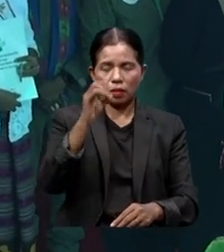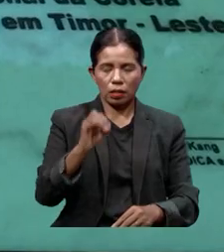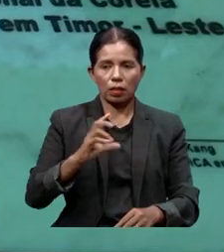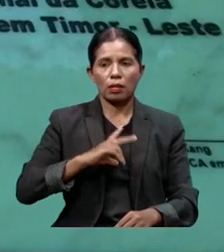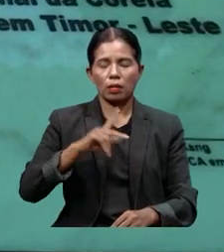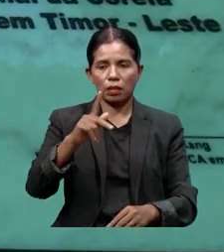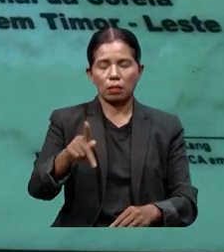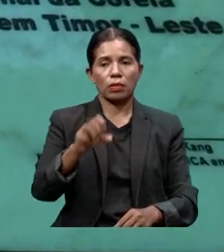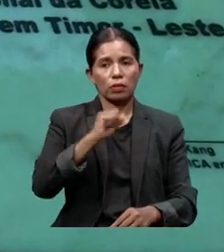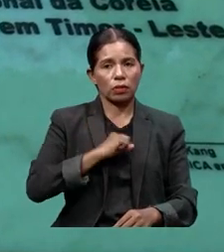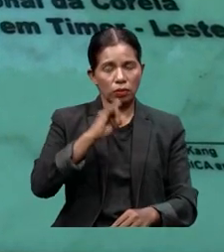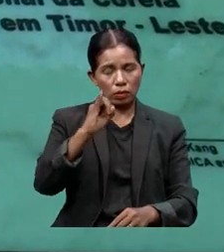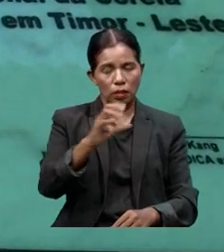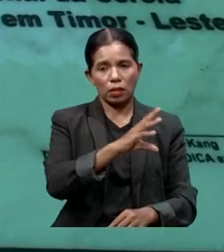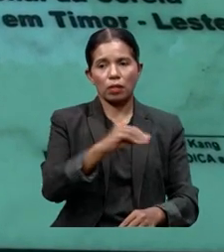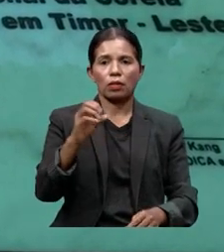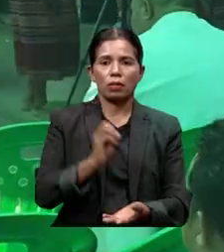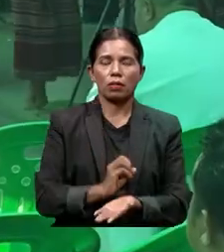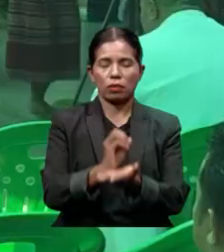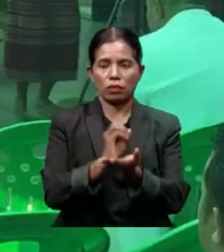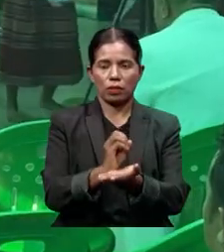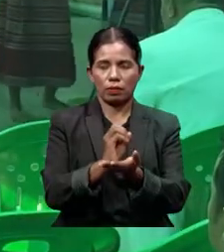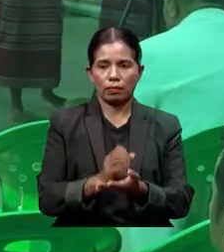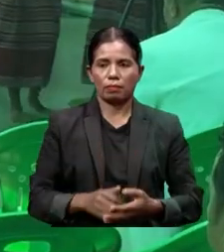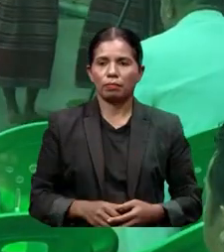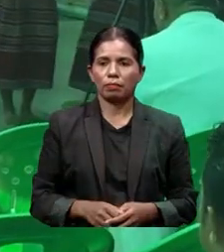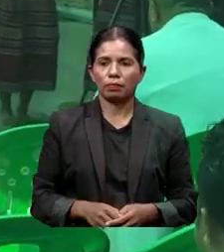Lautem, Covalima, Novecusim, Feliciano Venâncio Belo, Ziemen.